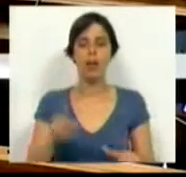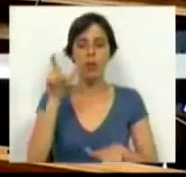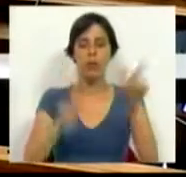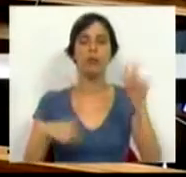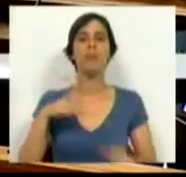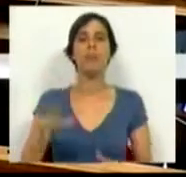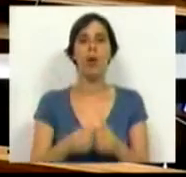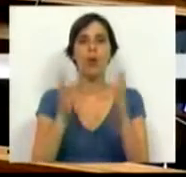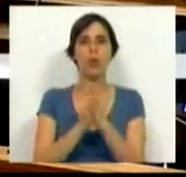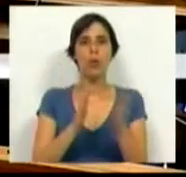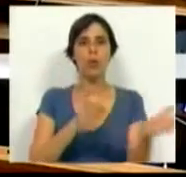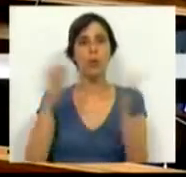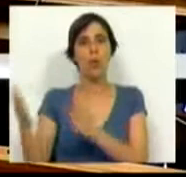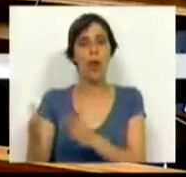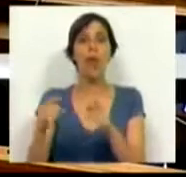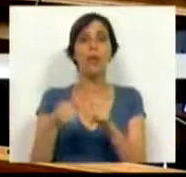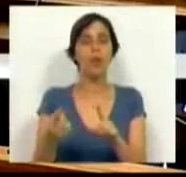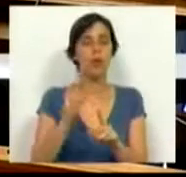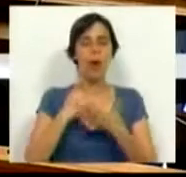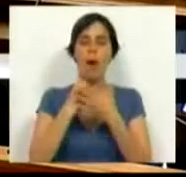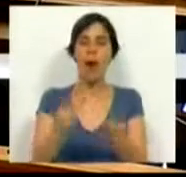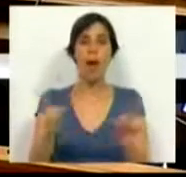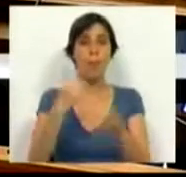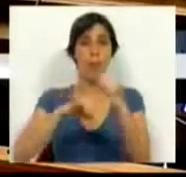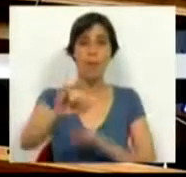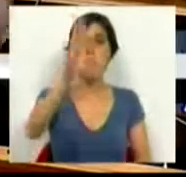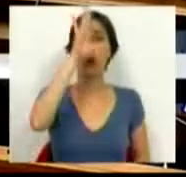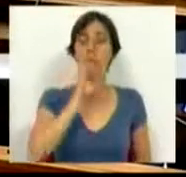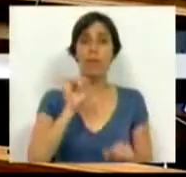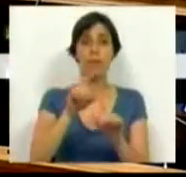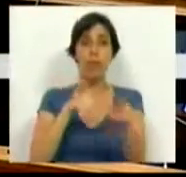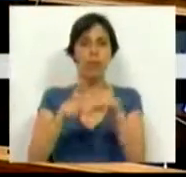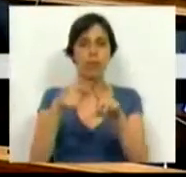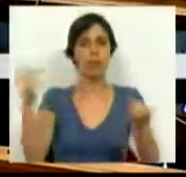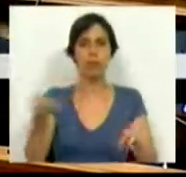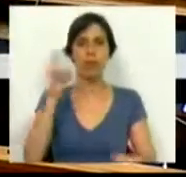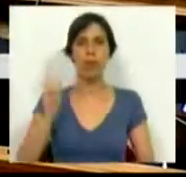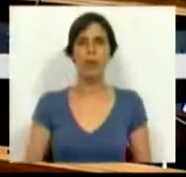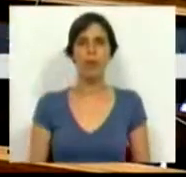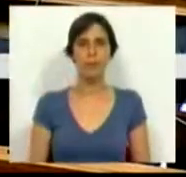portugueses estão todos do outro lado da barricada e não apoiam o vosso governo nem a vossa política.